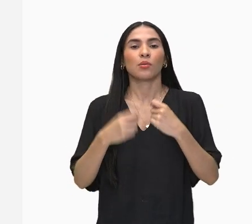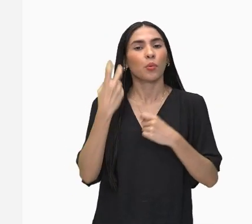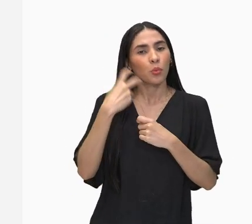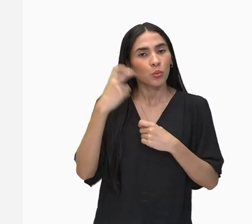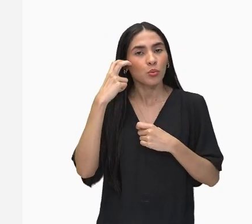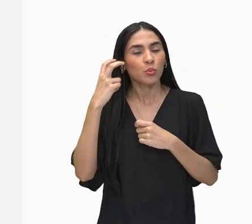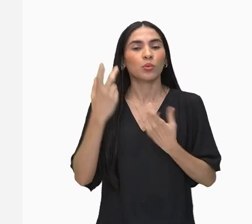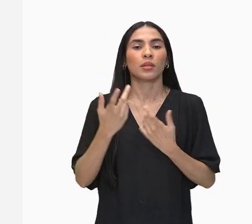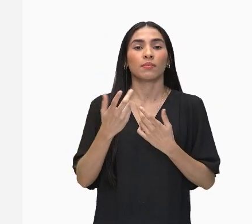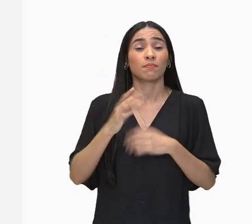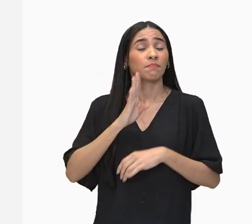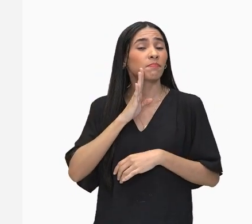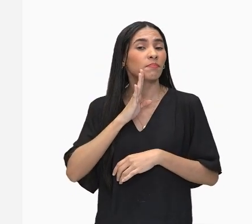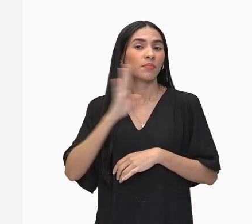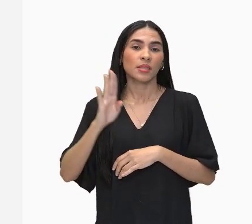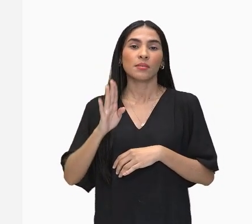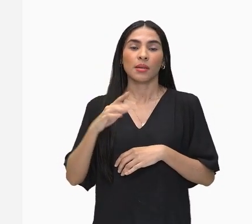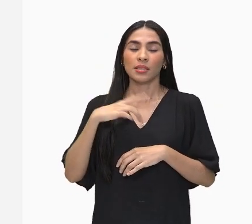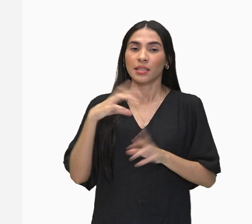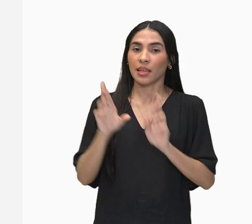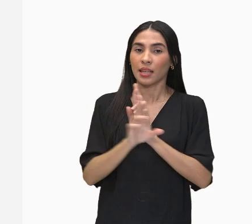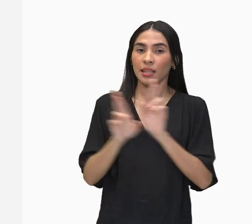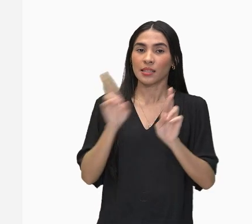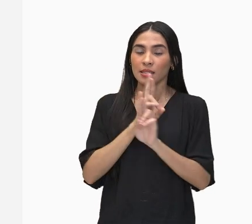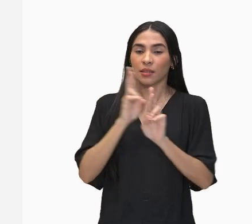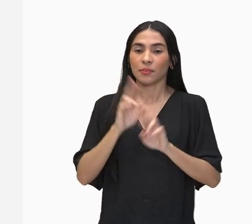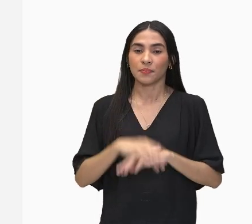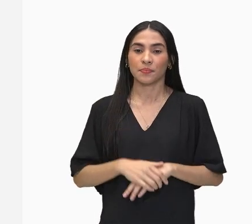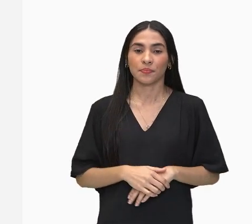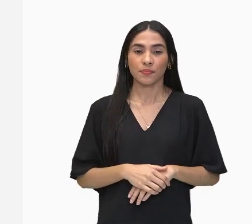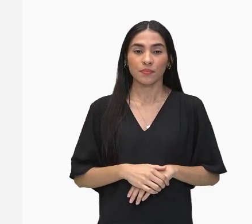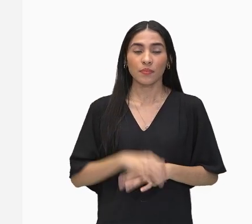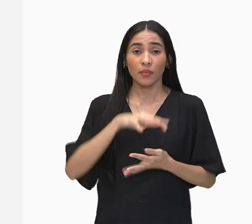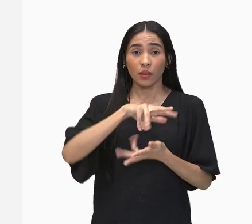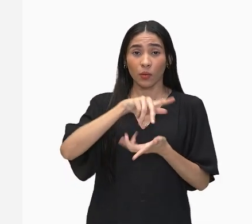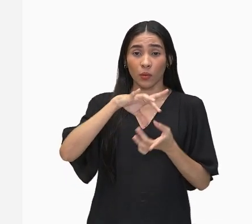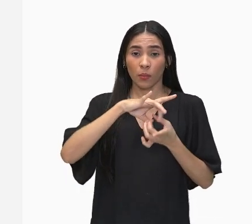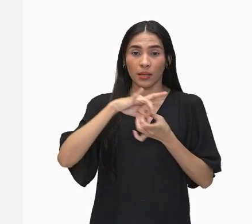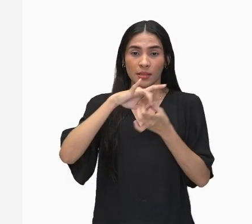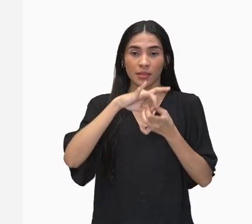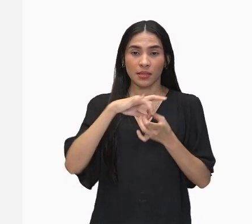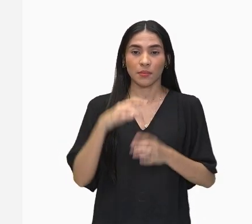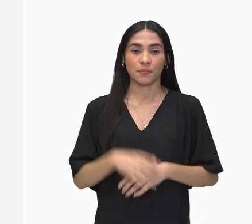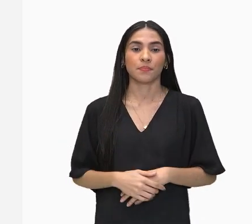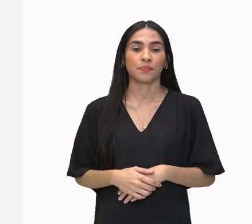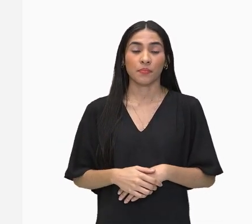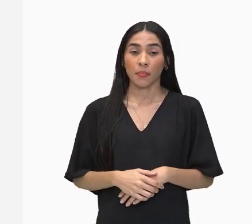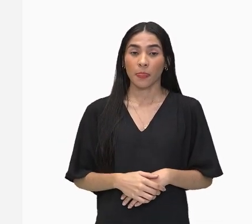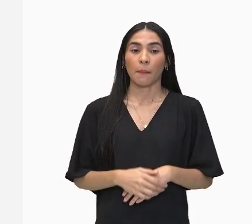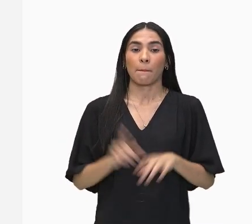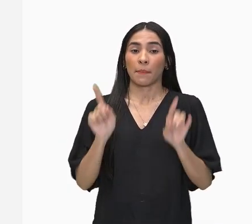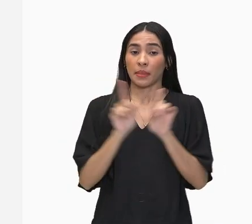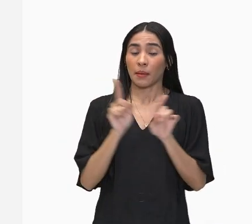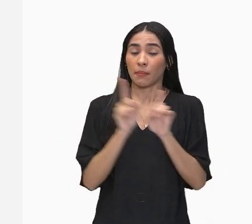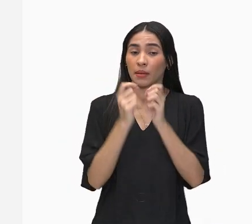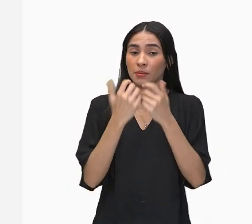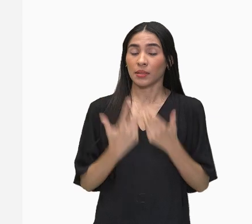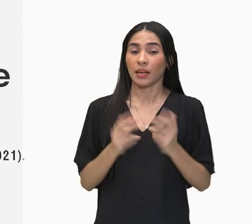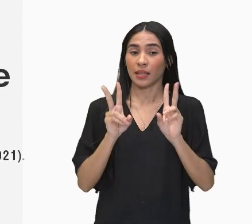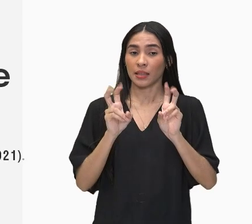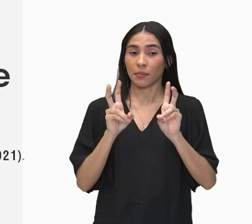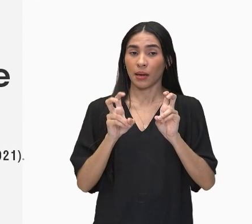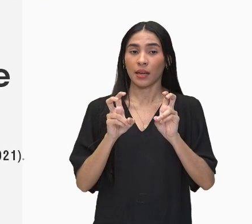esses são os principais pontos relacionados à questão da globalização. E também nós iremos tratar da temática